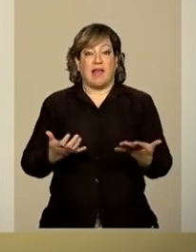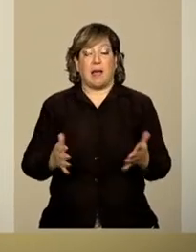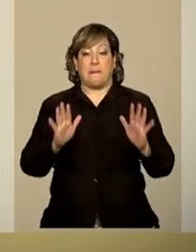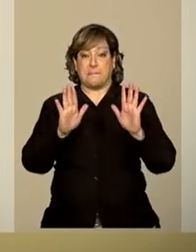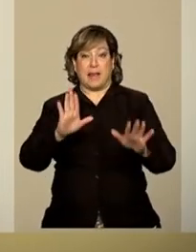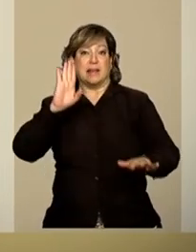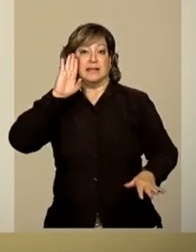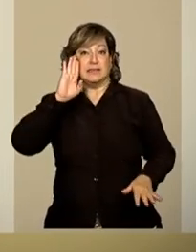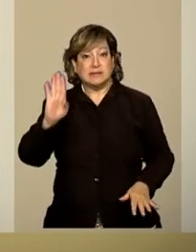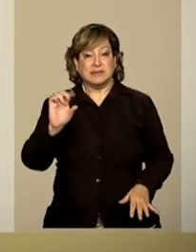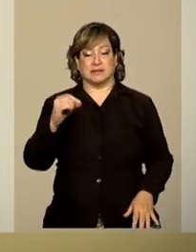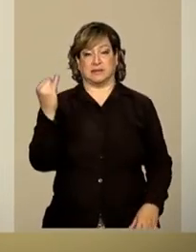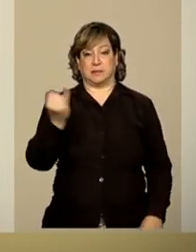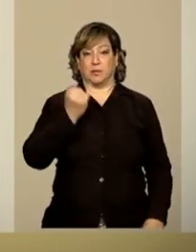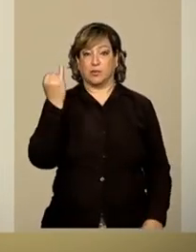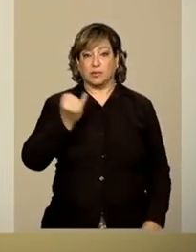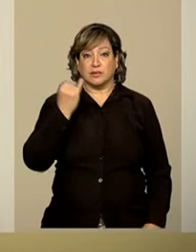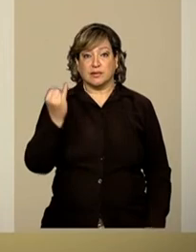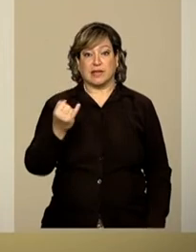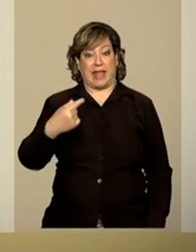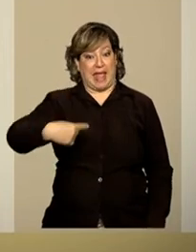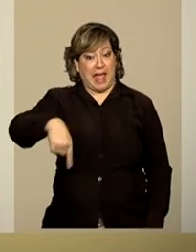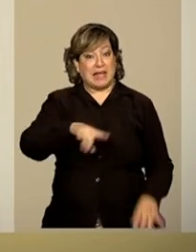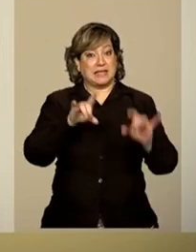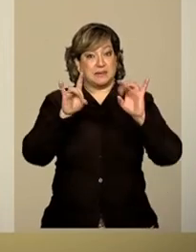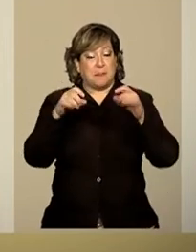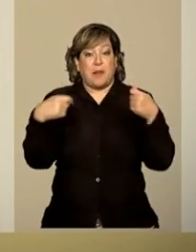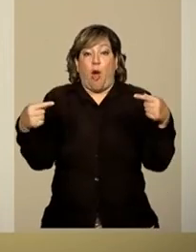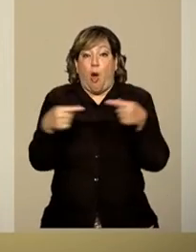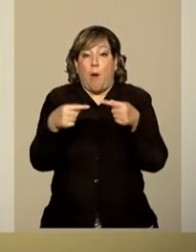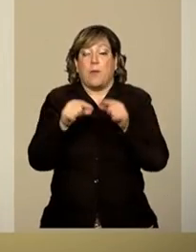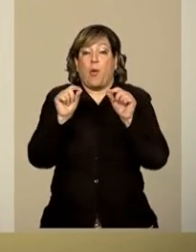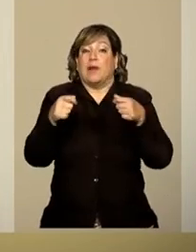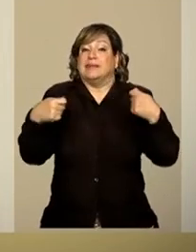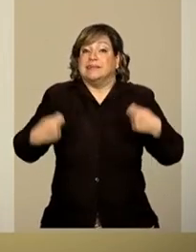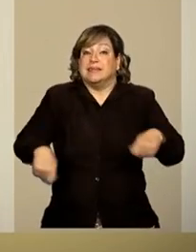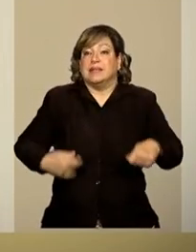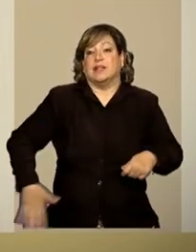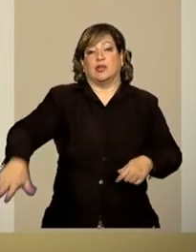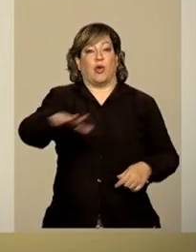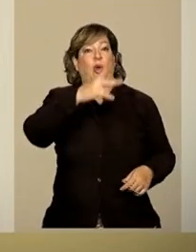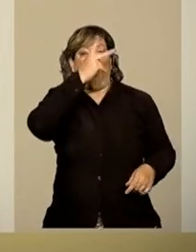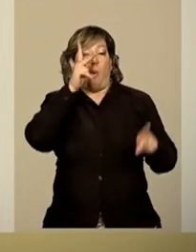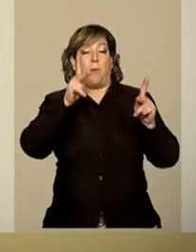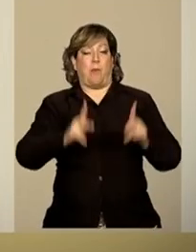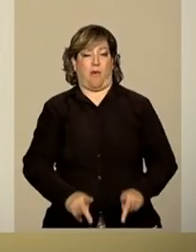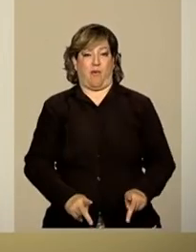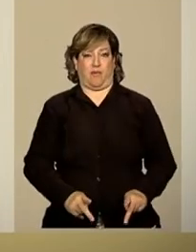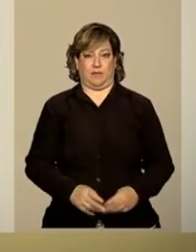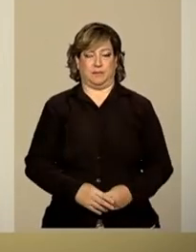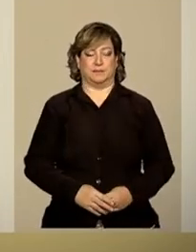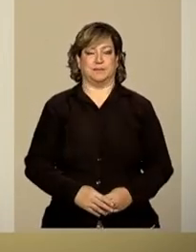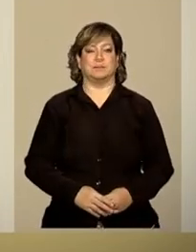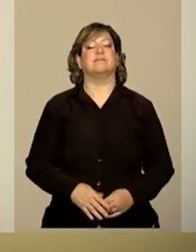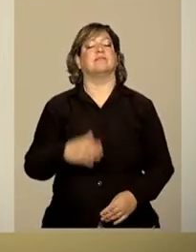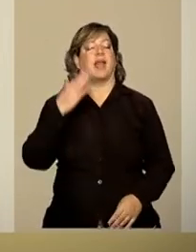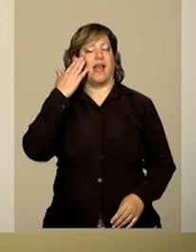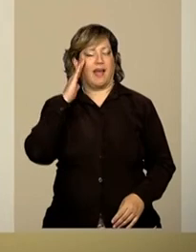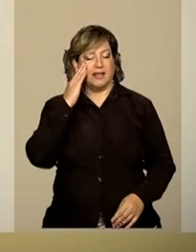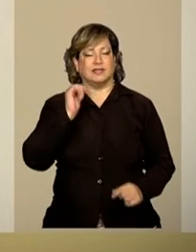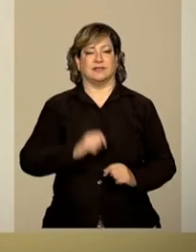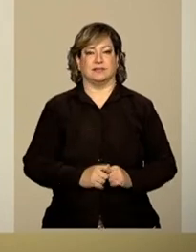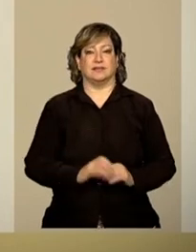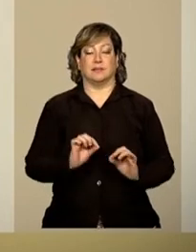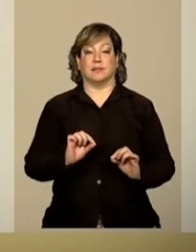sobretudo Luciano é importante que essa especialização se de nas áreas que a população necessita entendi